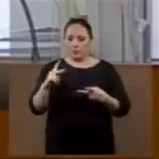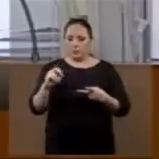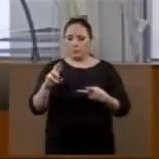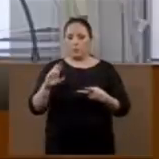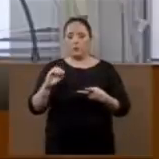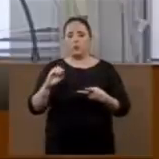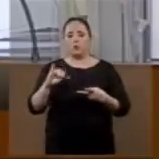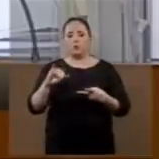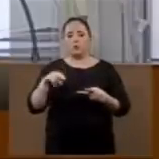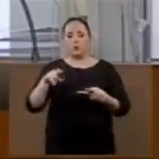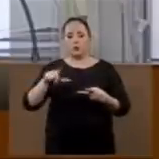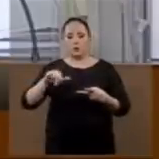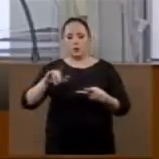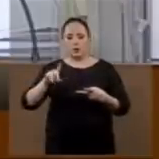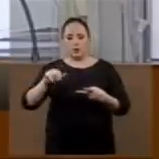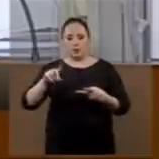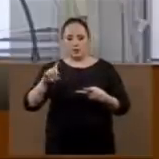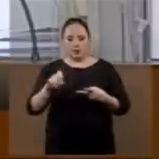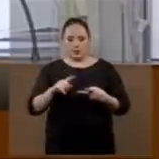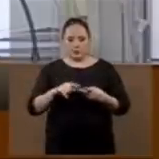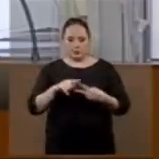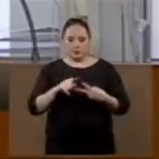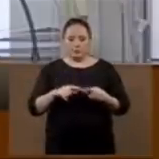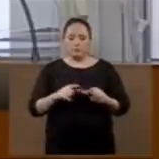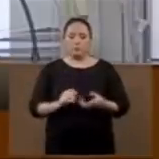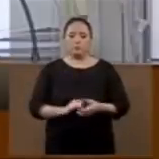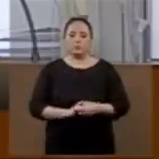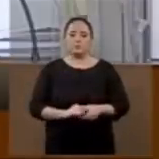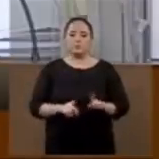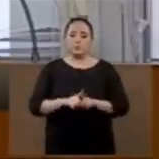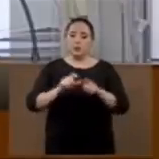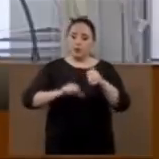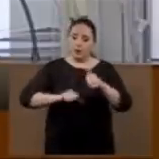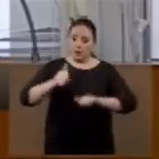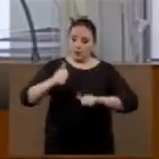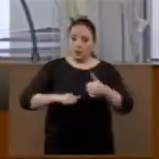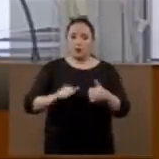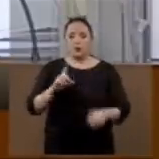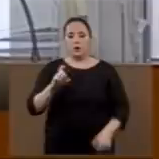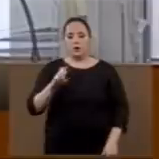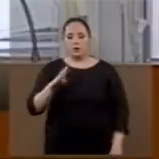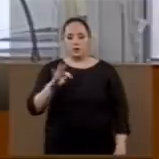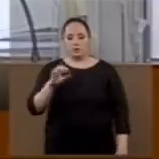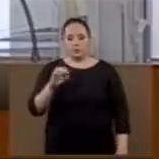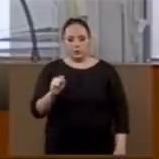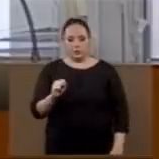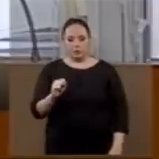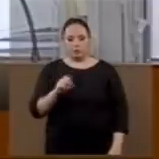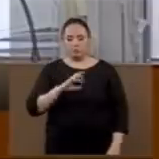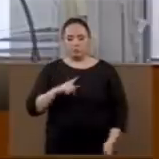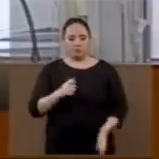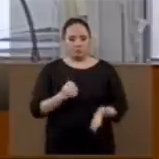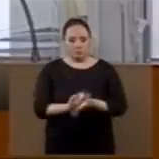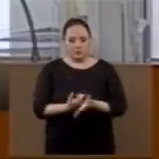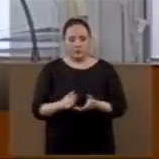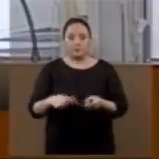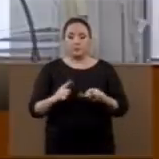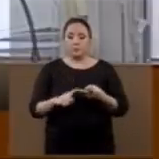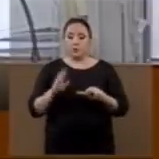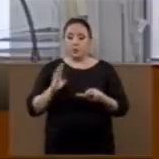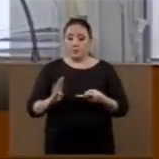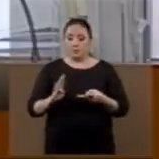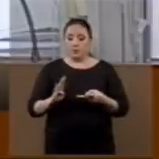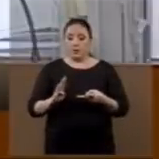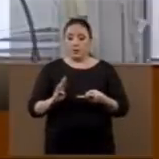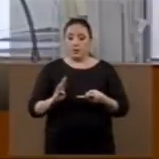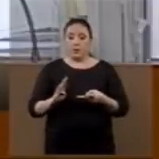considerando-se tanto, quando seja precedido a) da análise do montante dos débitos tributários não quitados, b) do atendimento ao devido processo